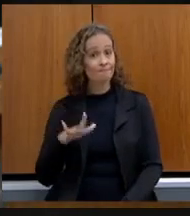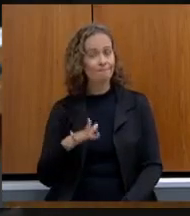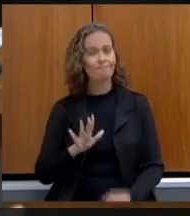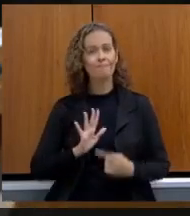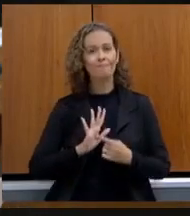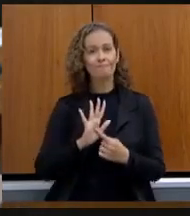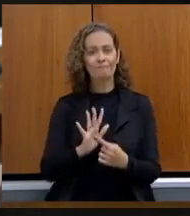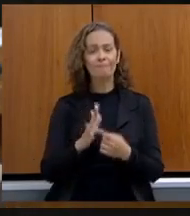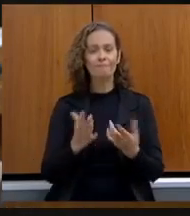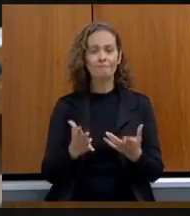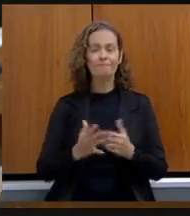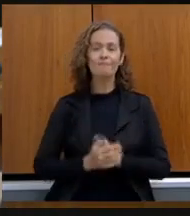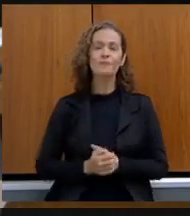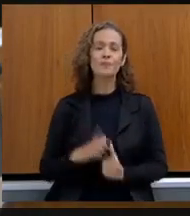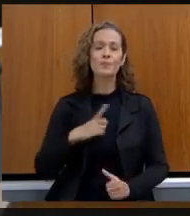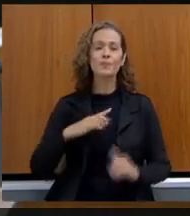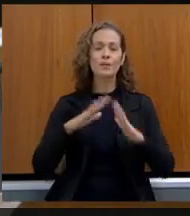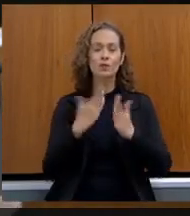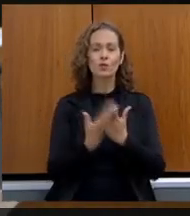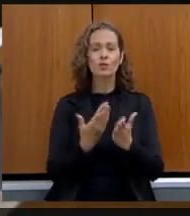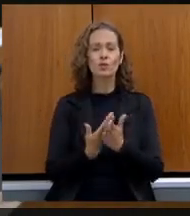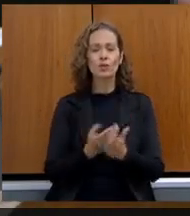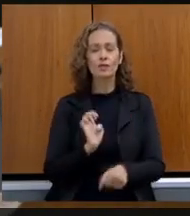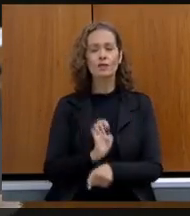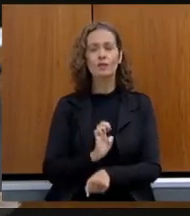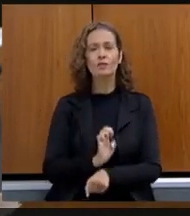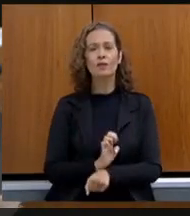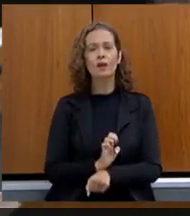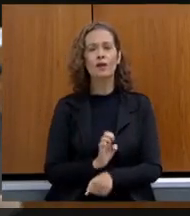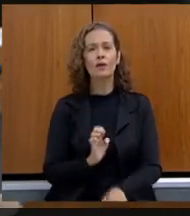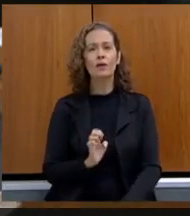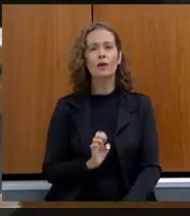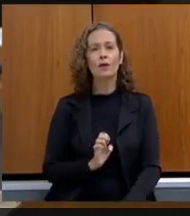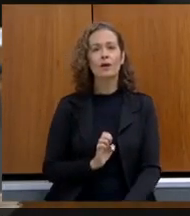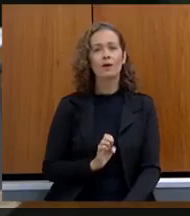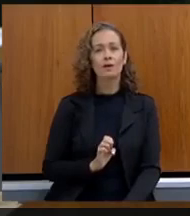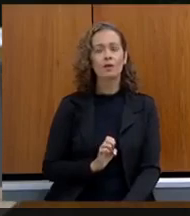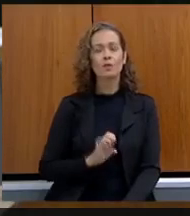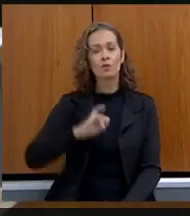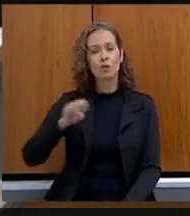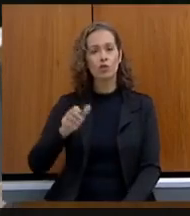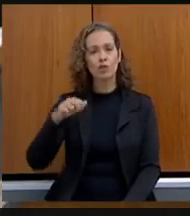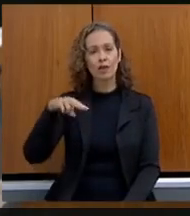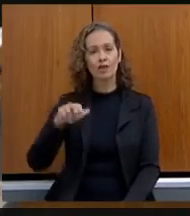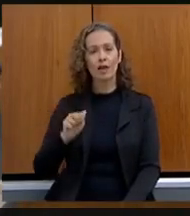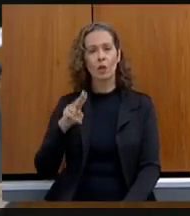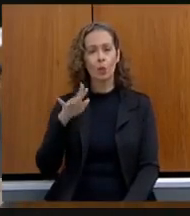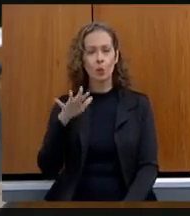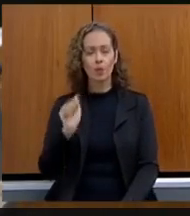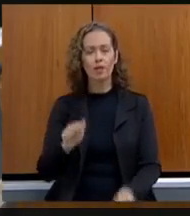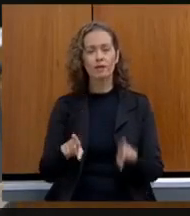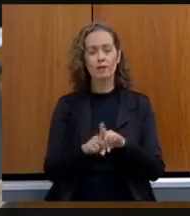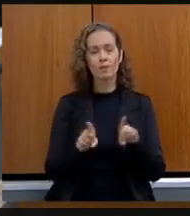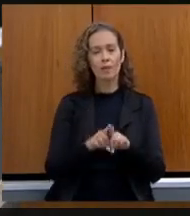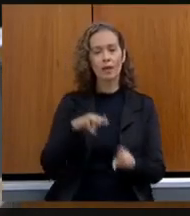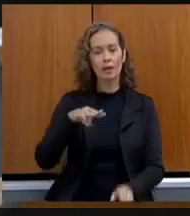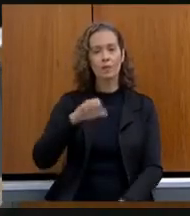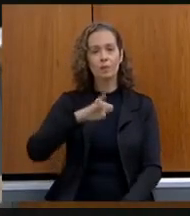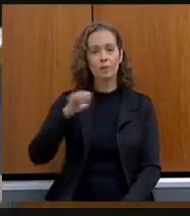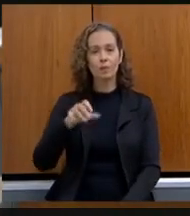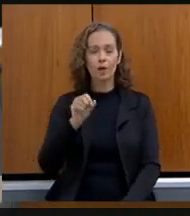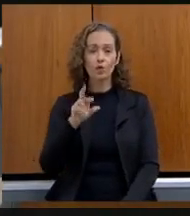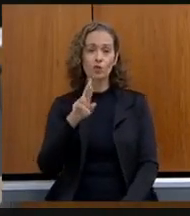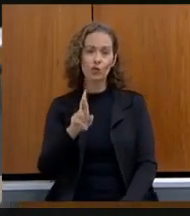menção aqui temos aí a escola estadual Prefeito Maurício Azevedo em Janaúba Escola Estadual Major Mota no